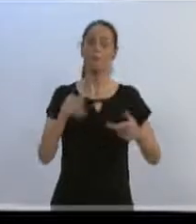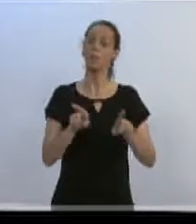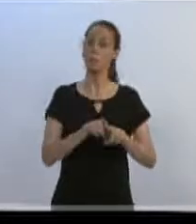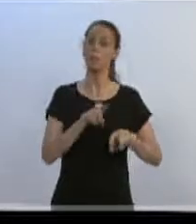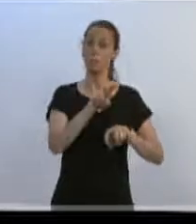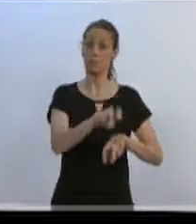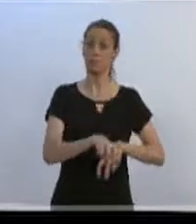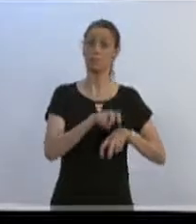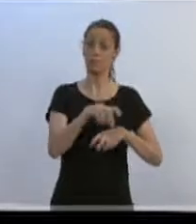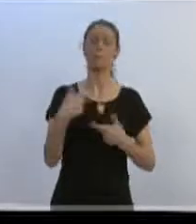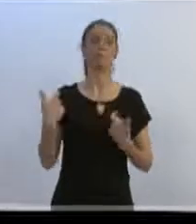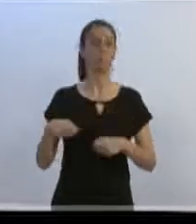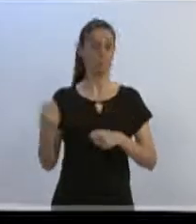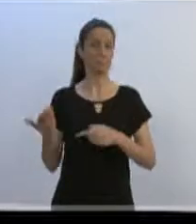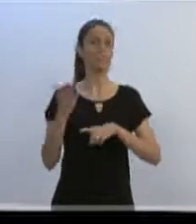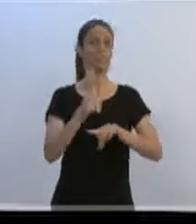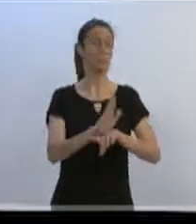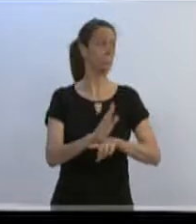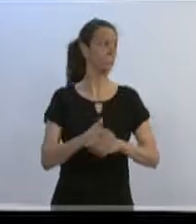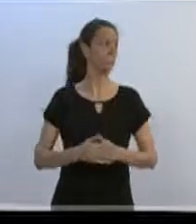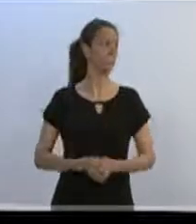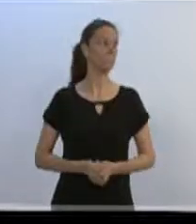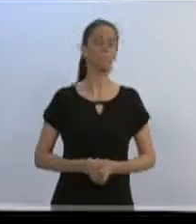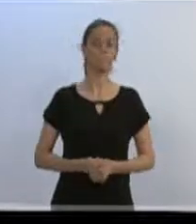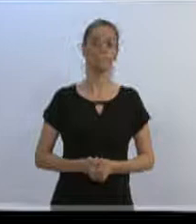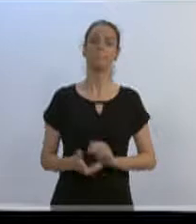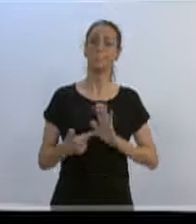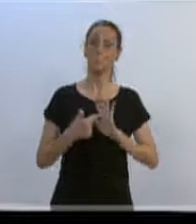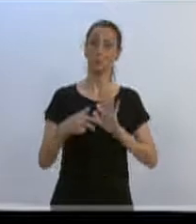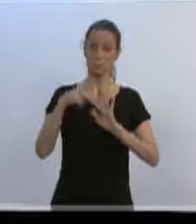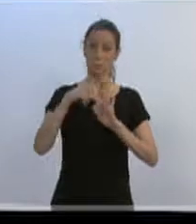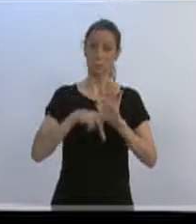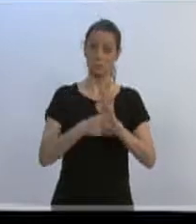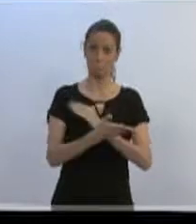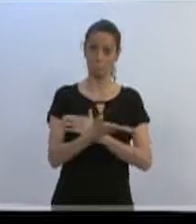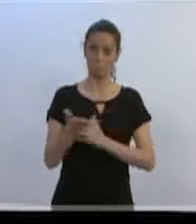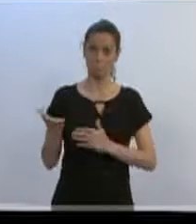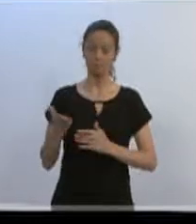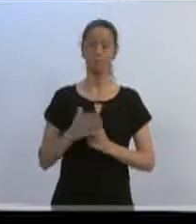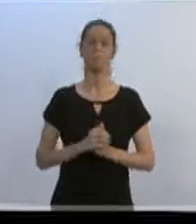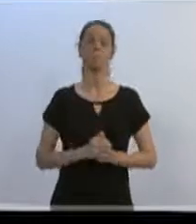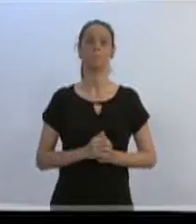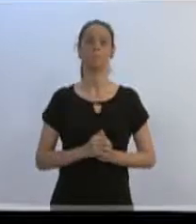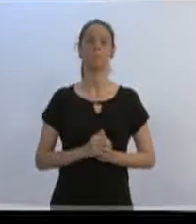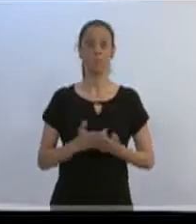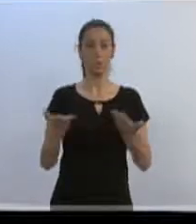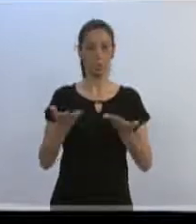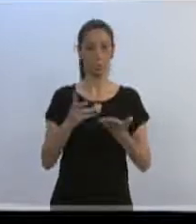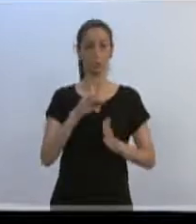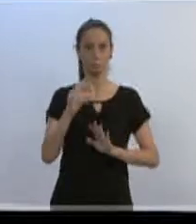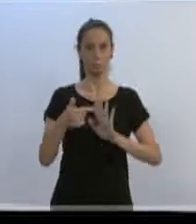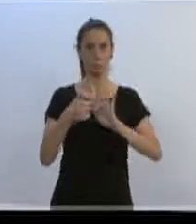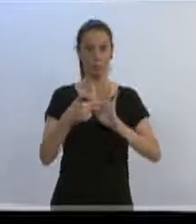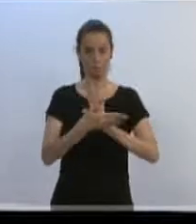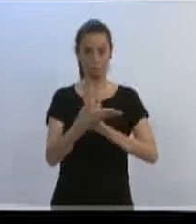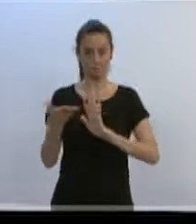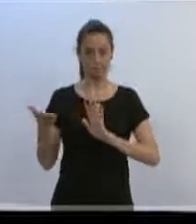preciso da ajuda eu quero mostrar esse projeto aqui e leia projeto que estou entrando hoje